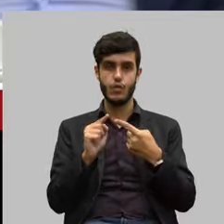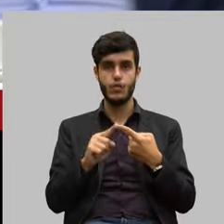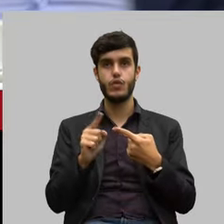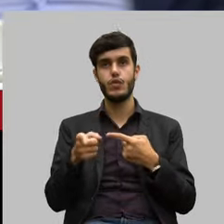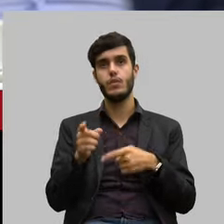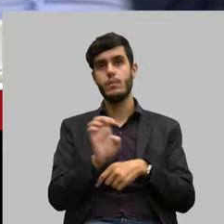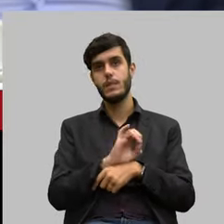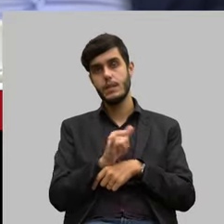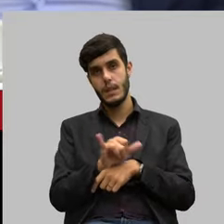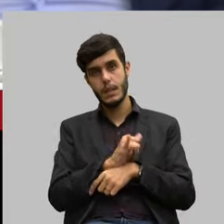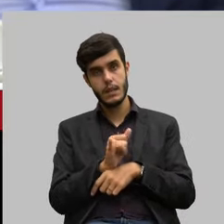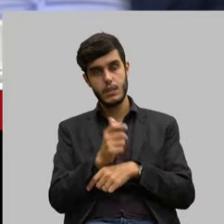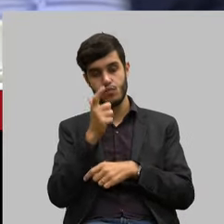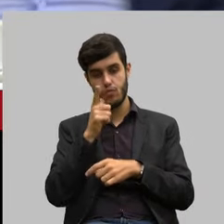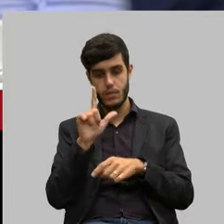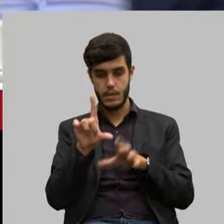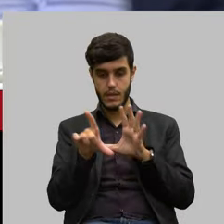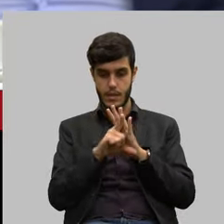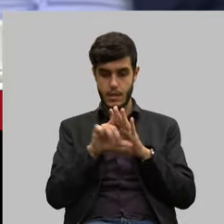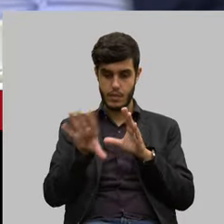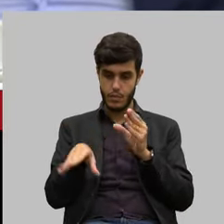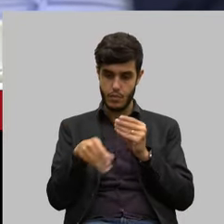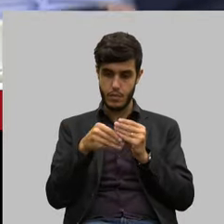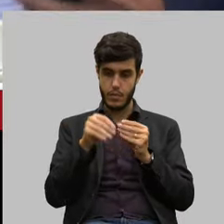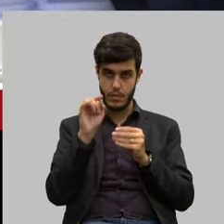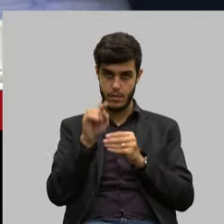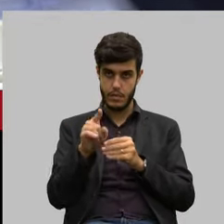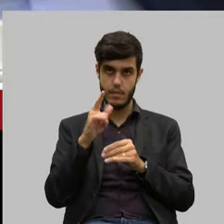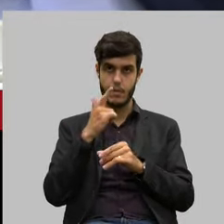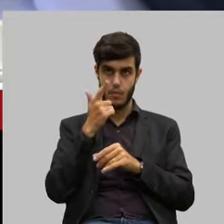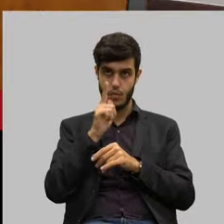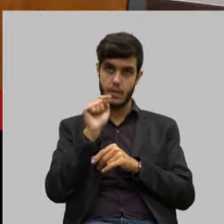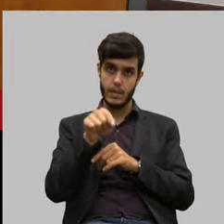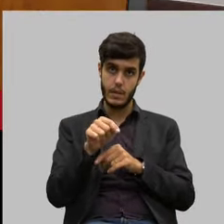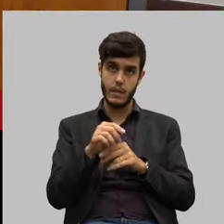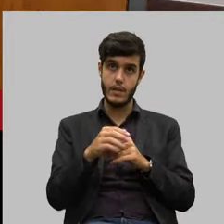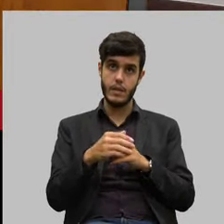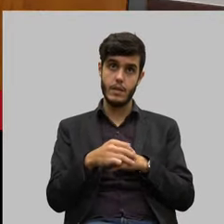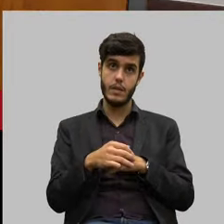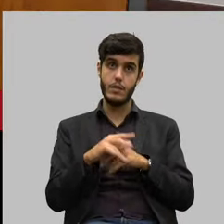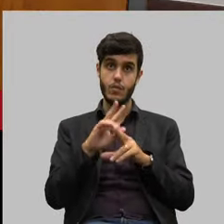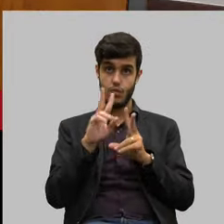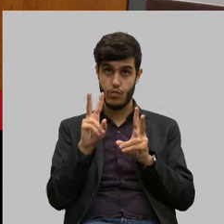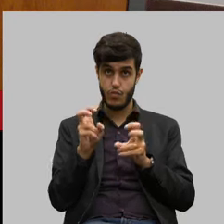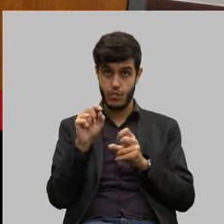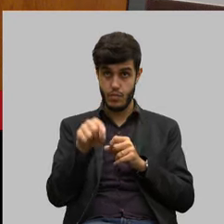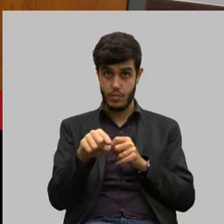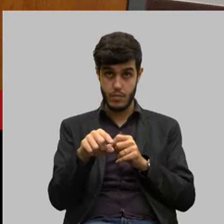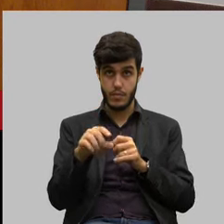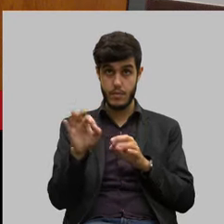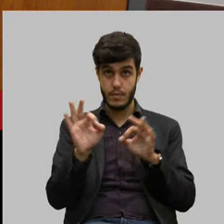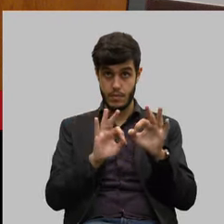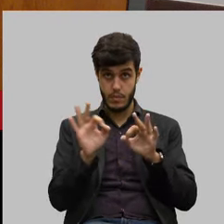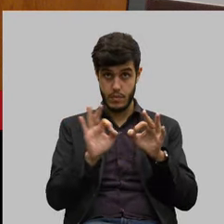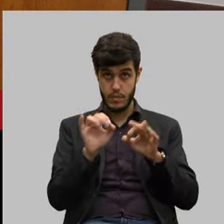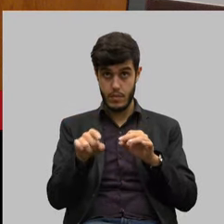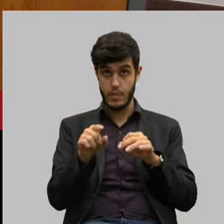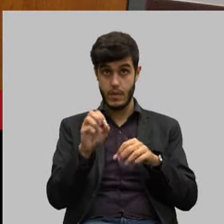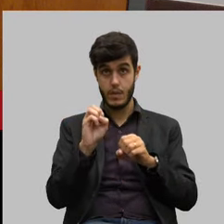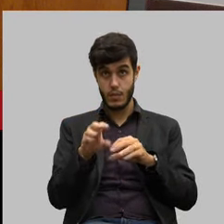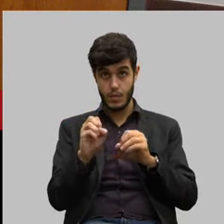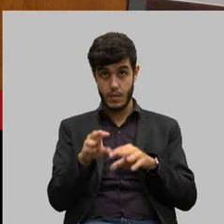lei complementar para esse tipo de de previsão eh sobre a questão do planejamento da saúde e educação